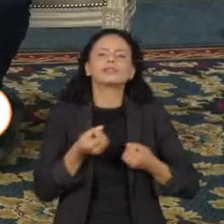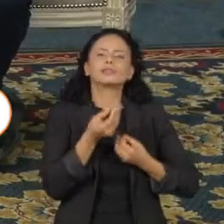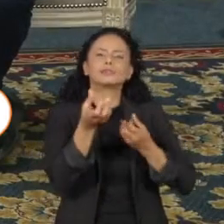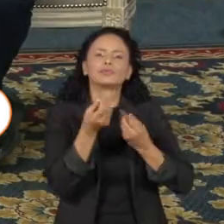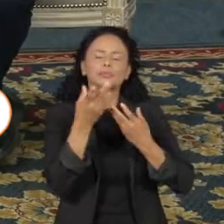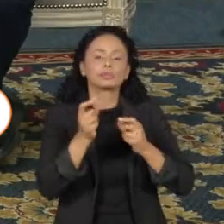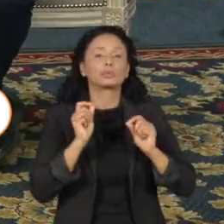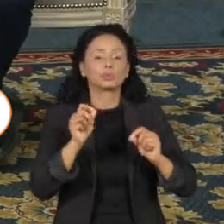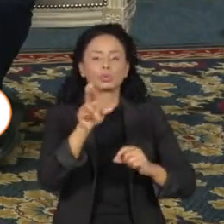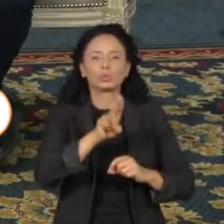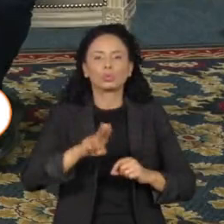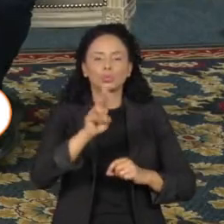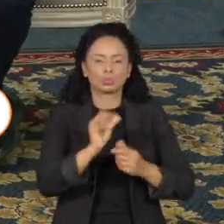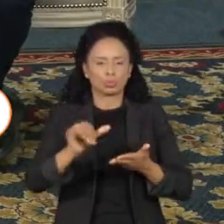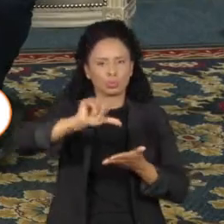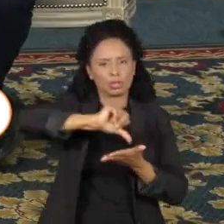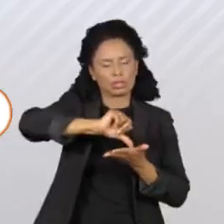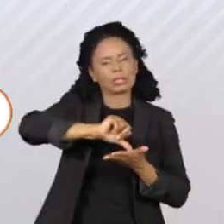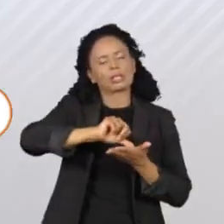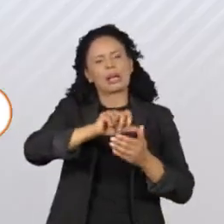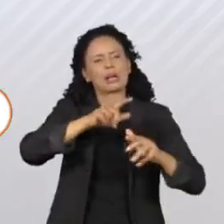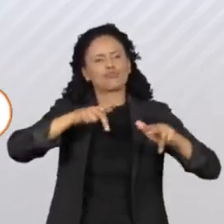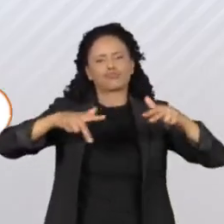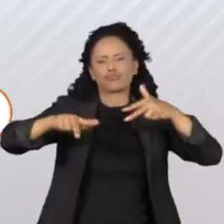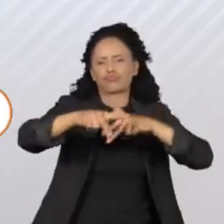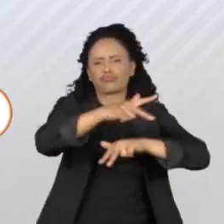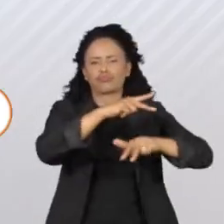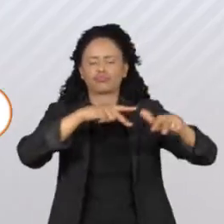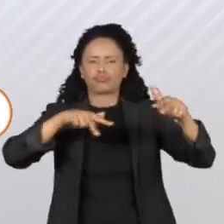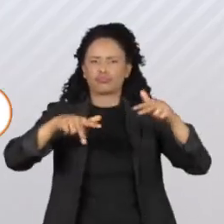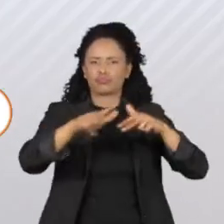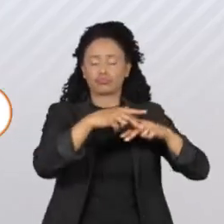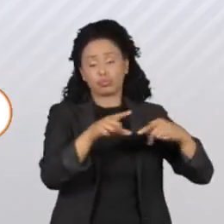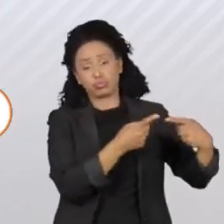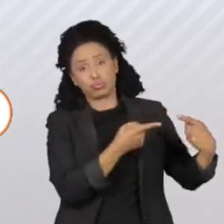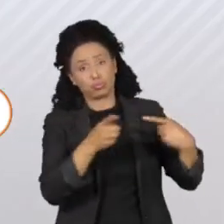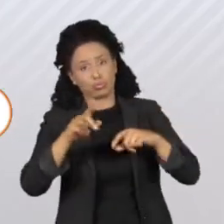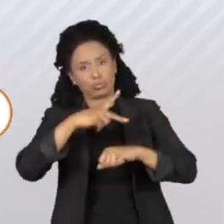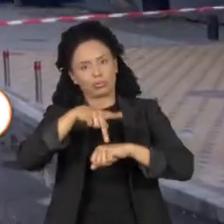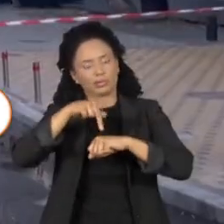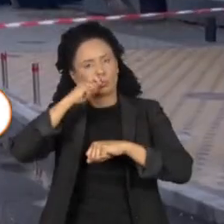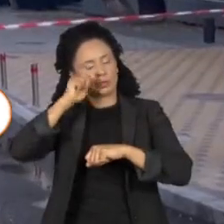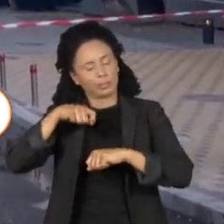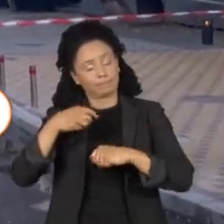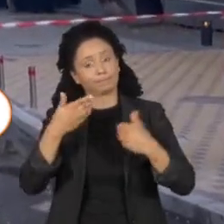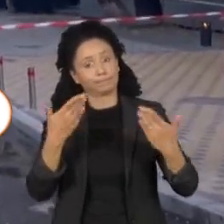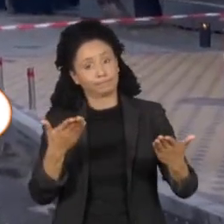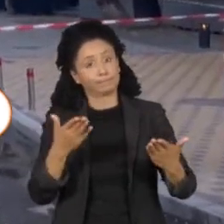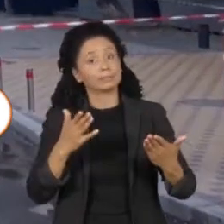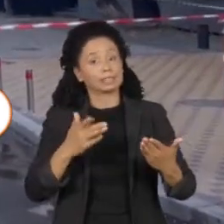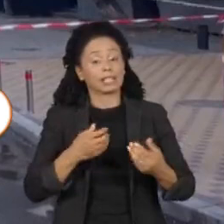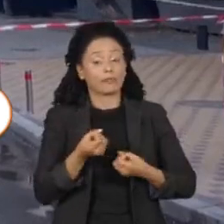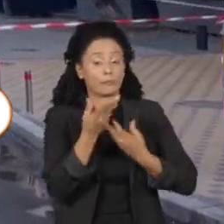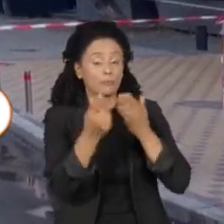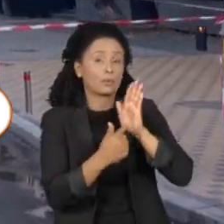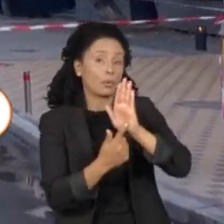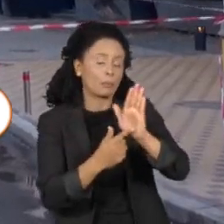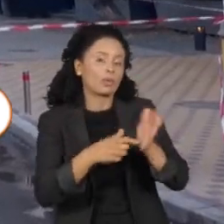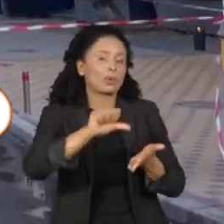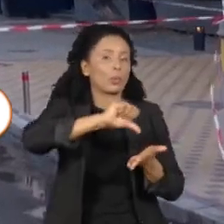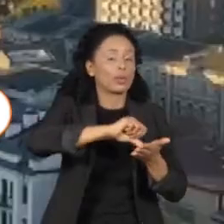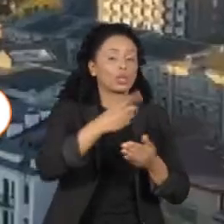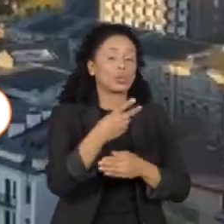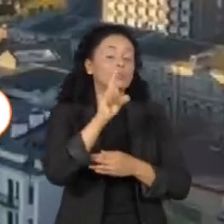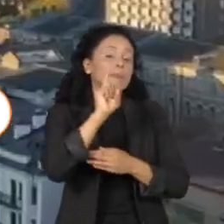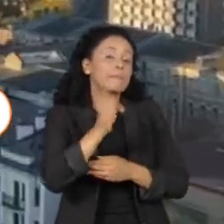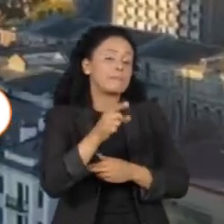o uso de drones iranianos da Ucrânia essas informações comprovam que o Irã forneceu a Rússia 2000 aparelhos